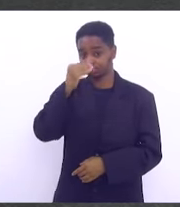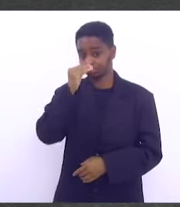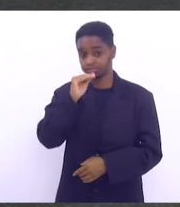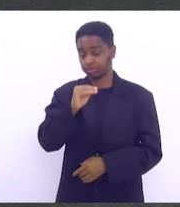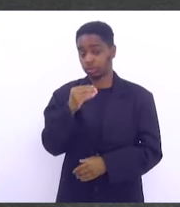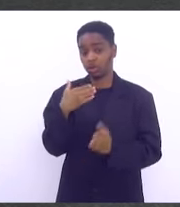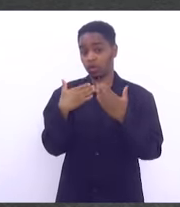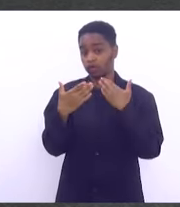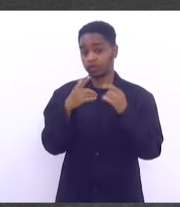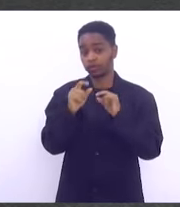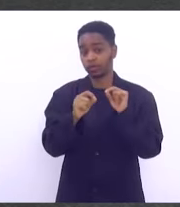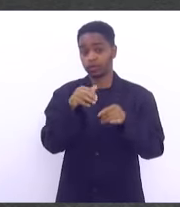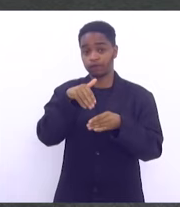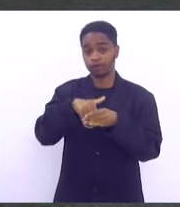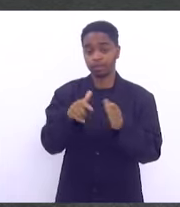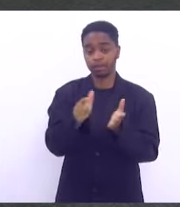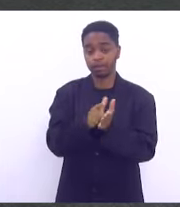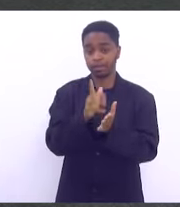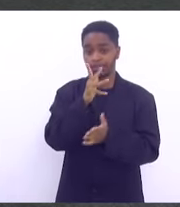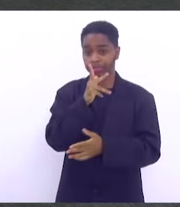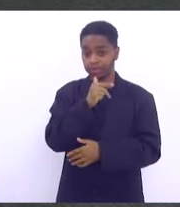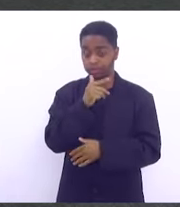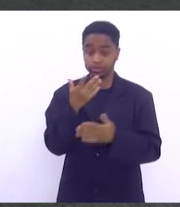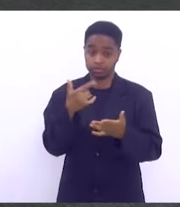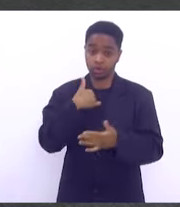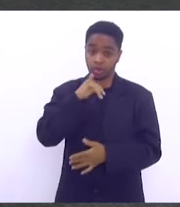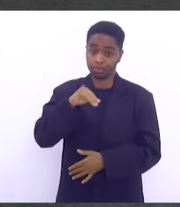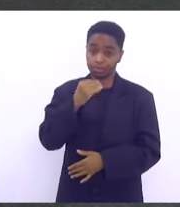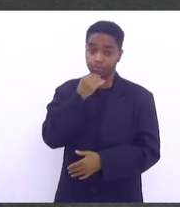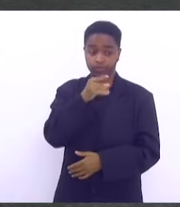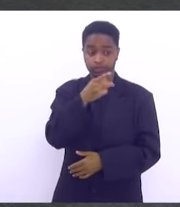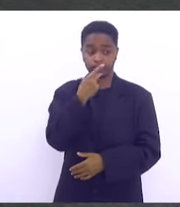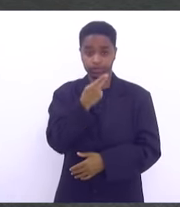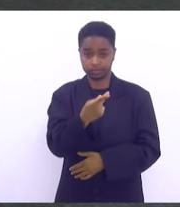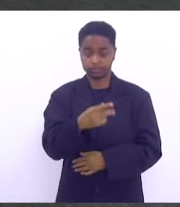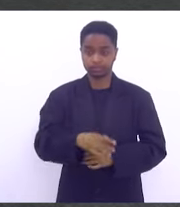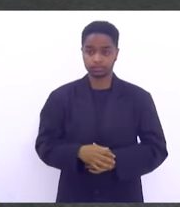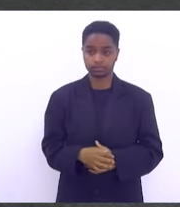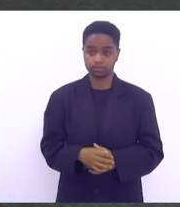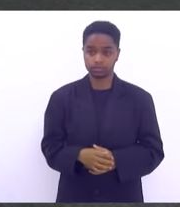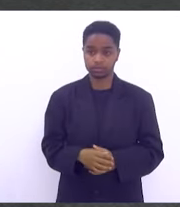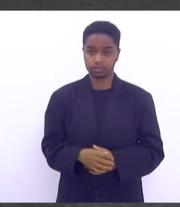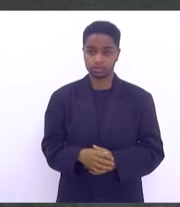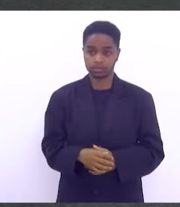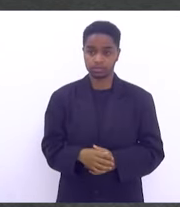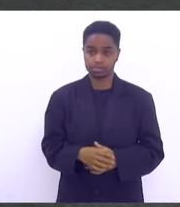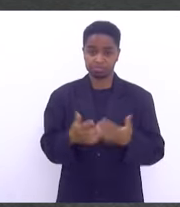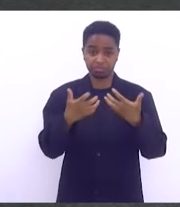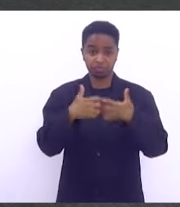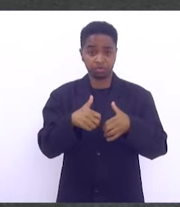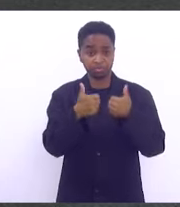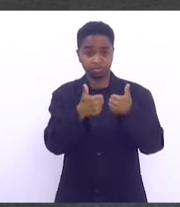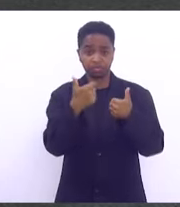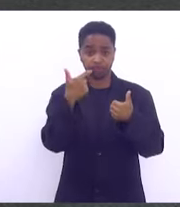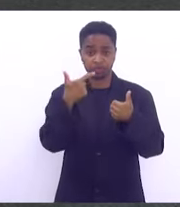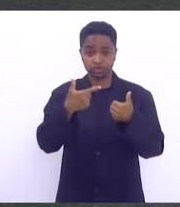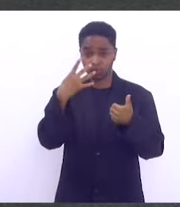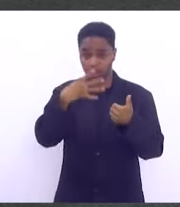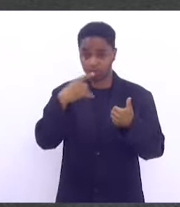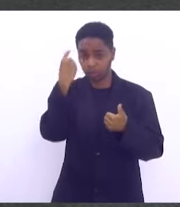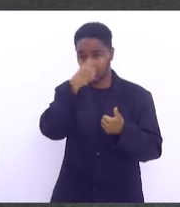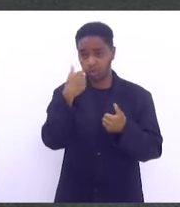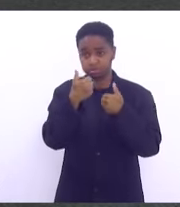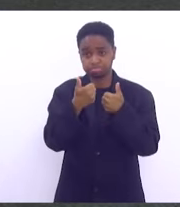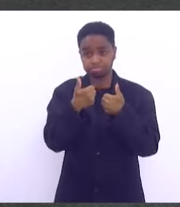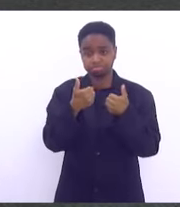voto de papel vai demorar, etc. Eu estou pegando o gancho do que Vossa Excelência está dizendo. Mas nada, funcionou direitinho, 24 horas, papapá. Só